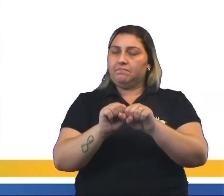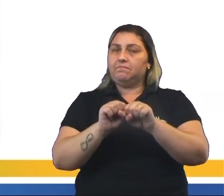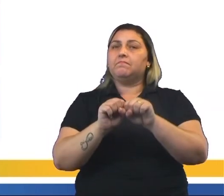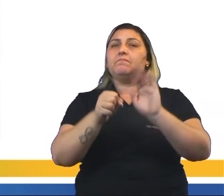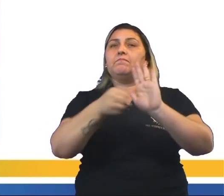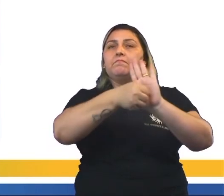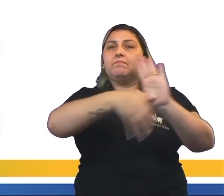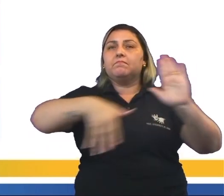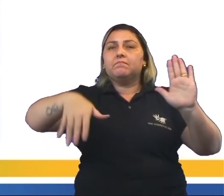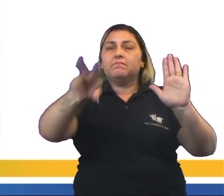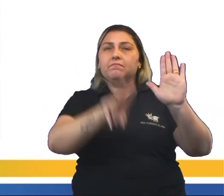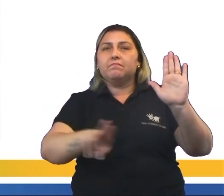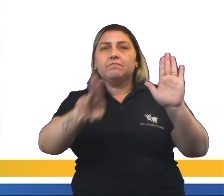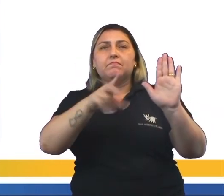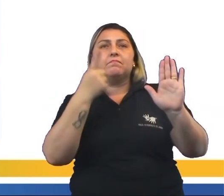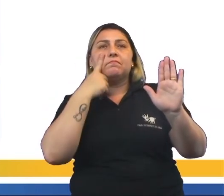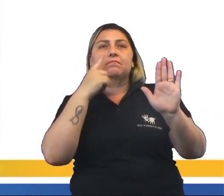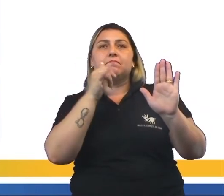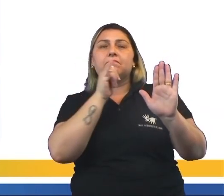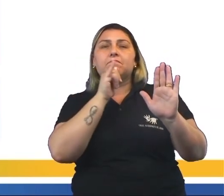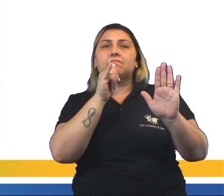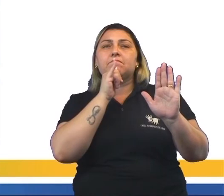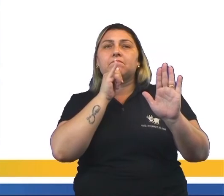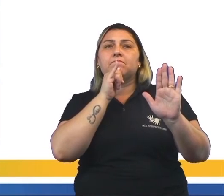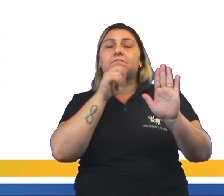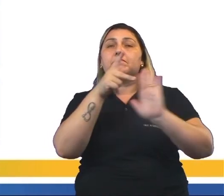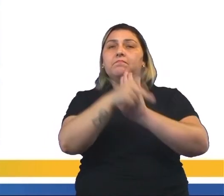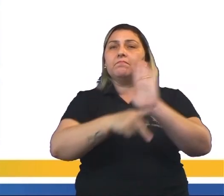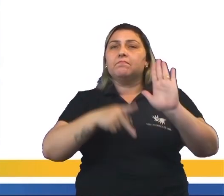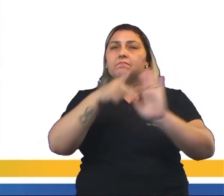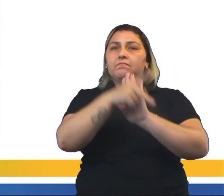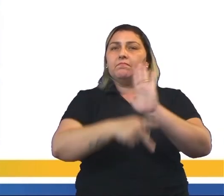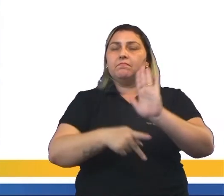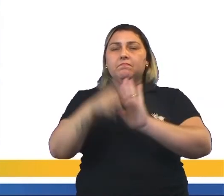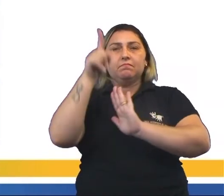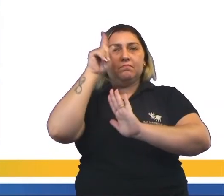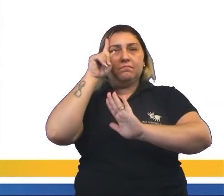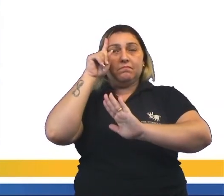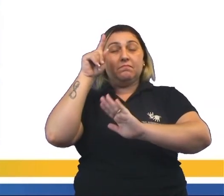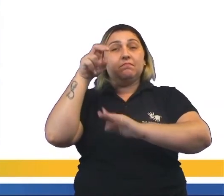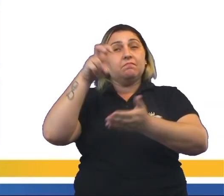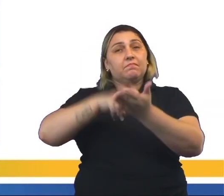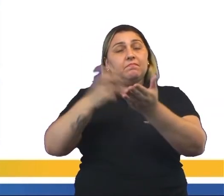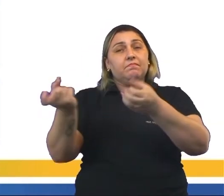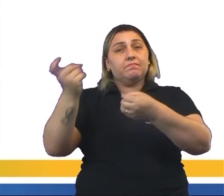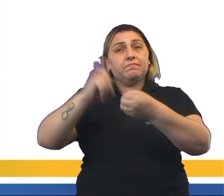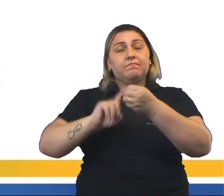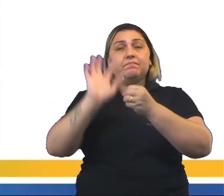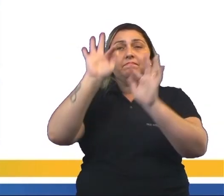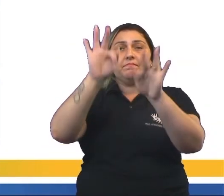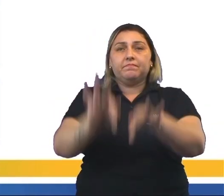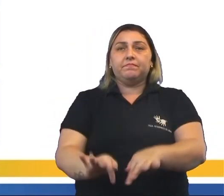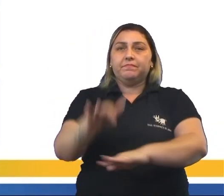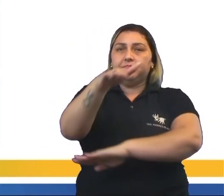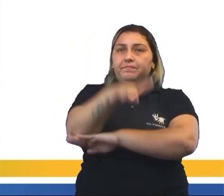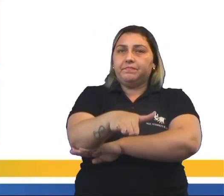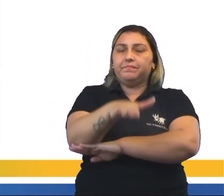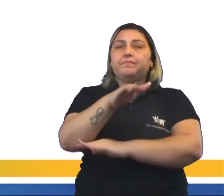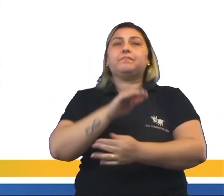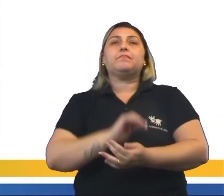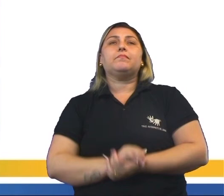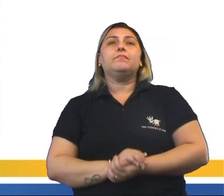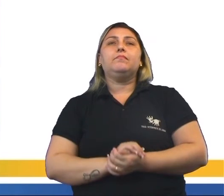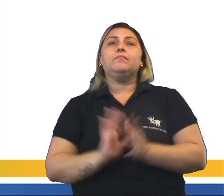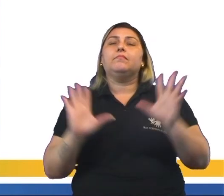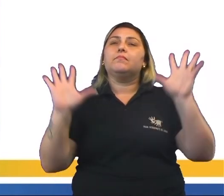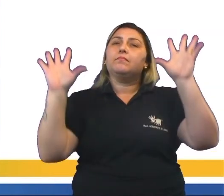usada por ela. Olhem um exemplo. O trem passava por lá toda manhã e voltava no finalzinho da tarde, quando